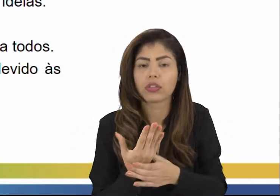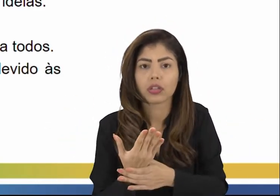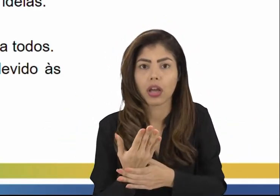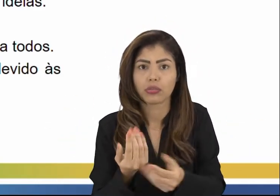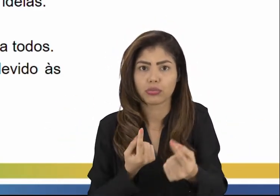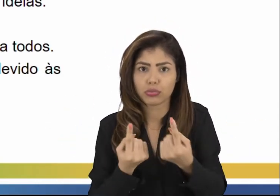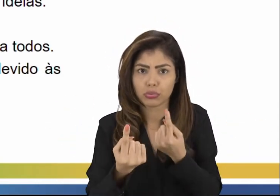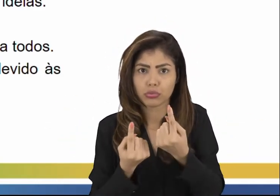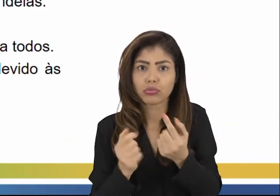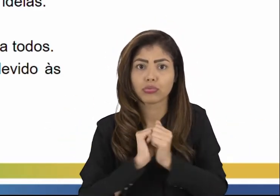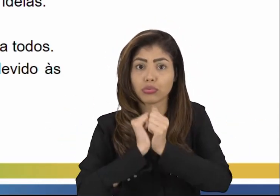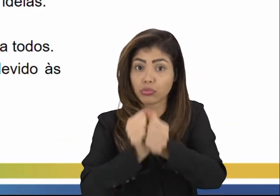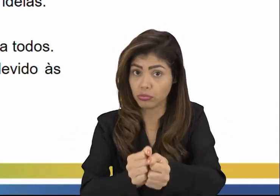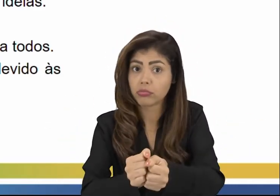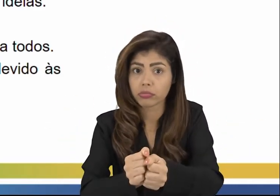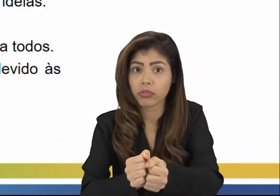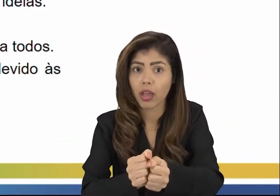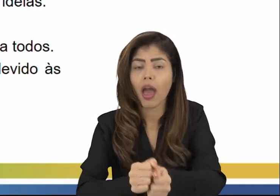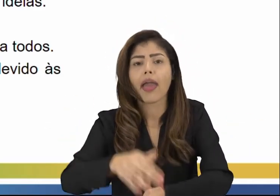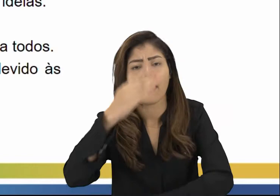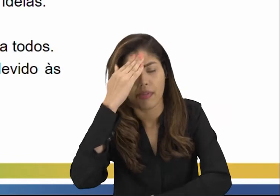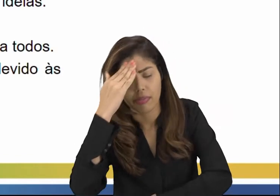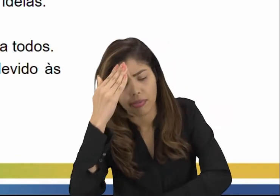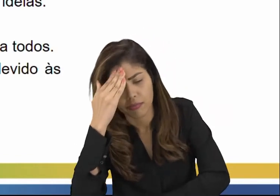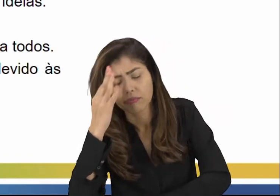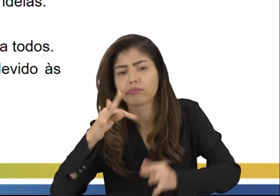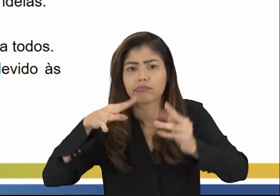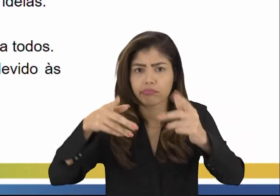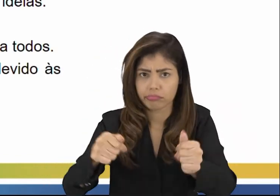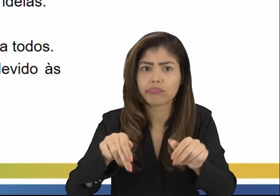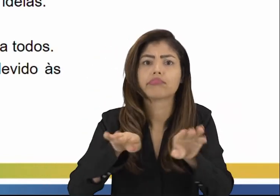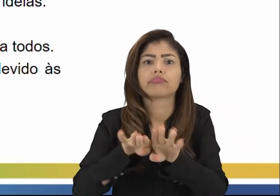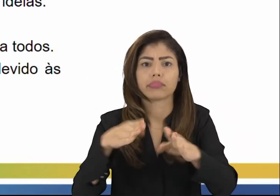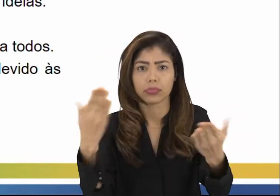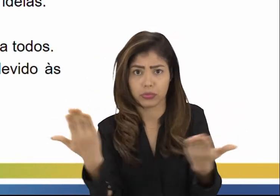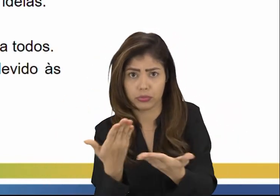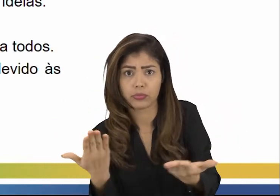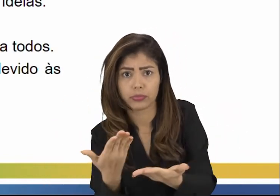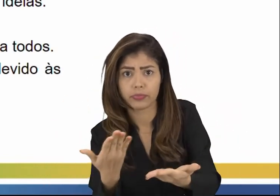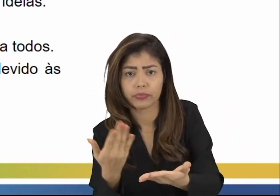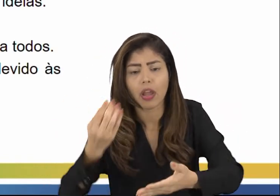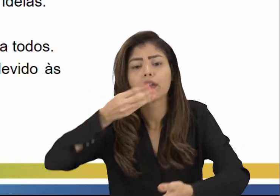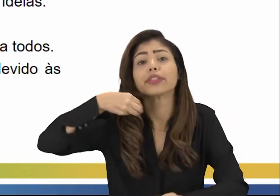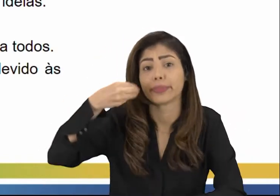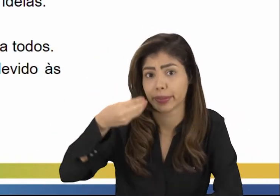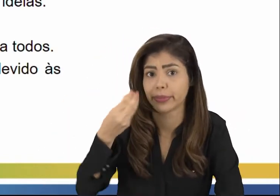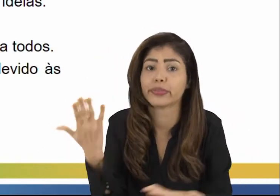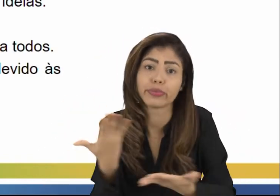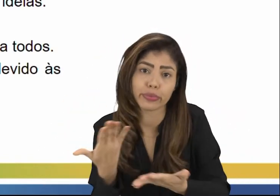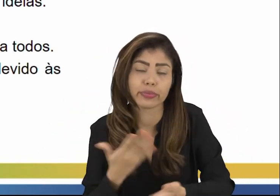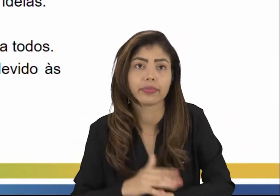convivemos nele, que nós precisamos entender e compreendê-lo. E essa é a realidade experimental.